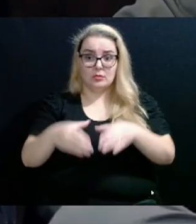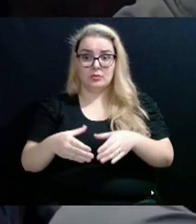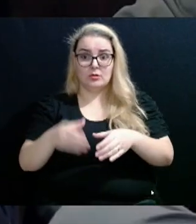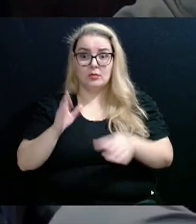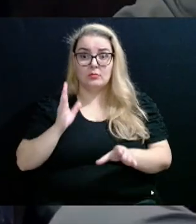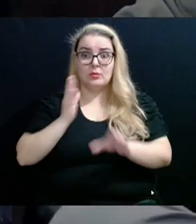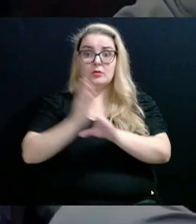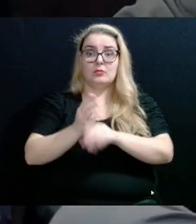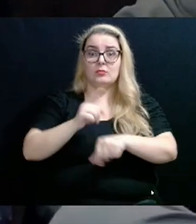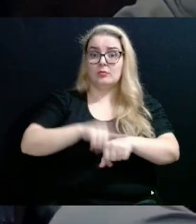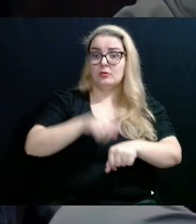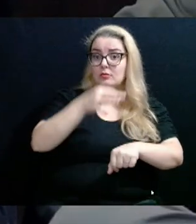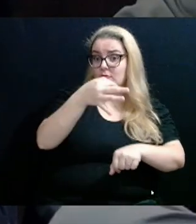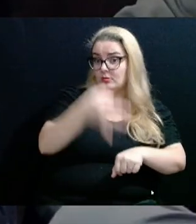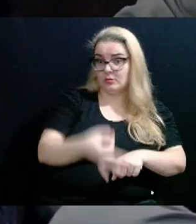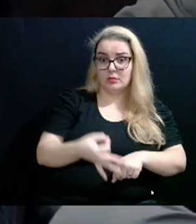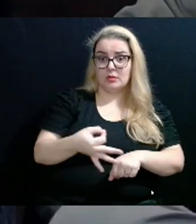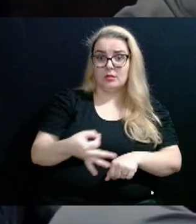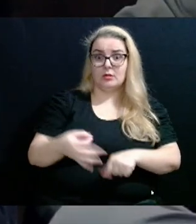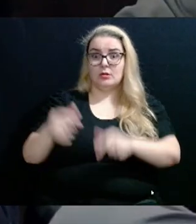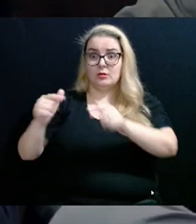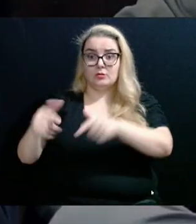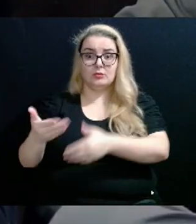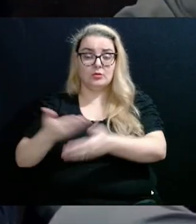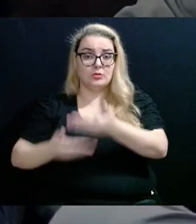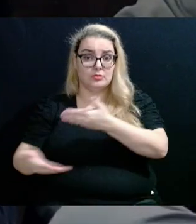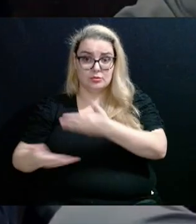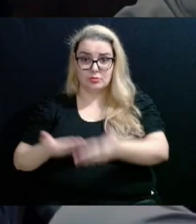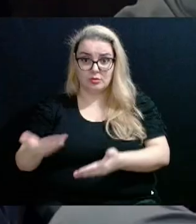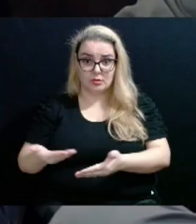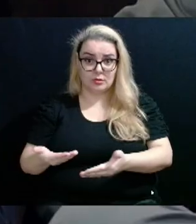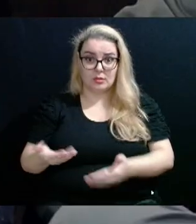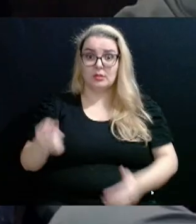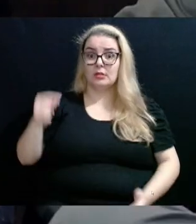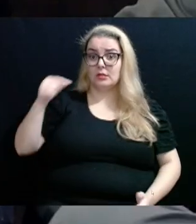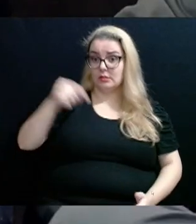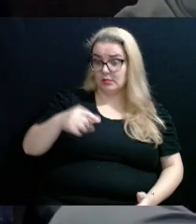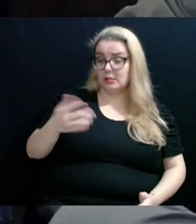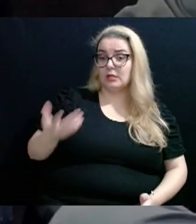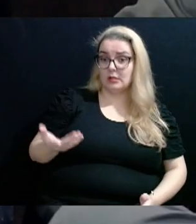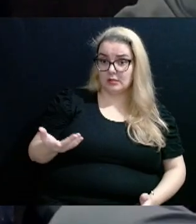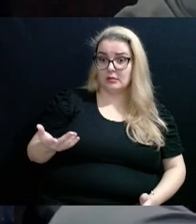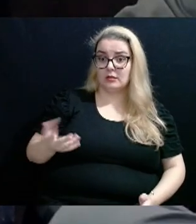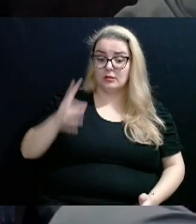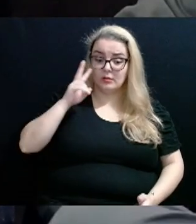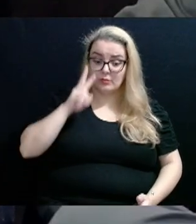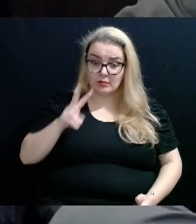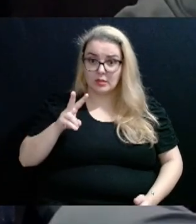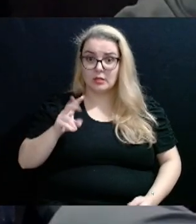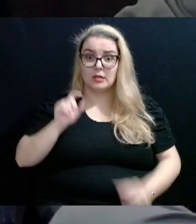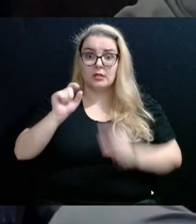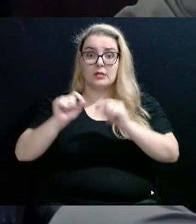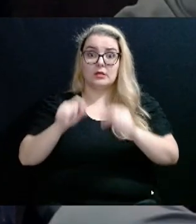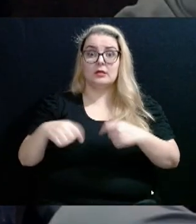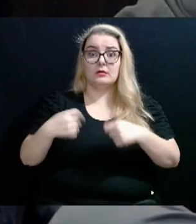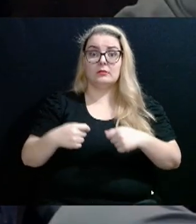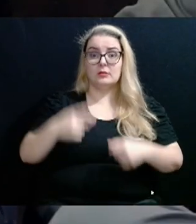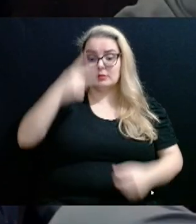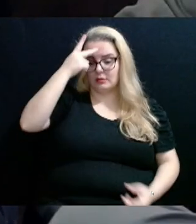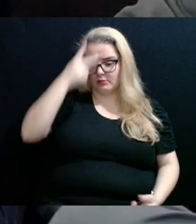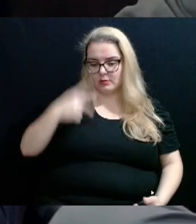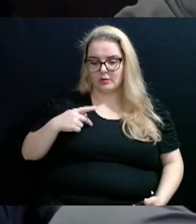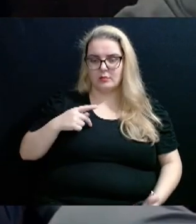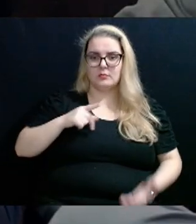de troca. E lá você vê fisicamente quem precisa das suas figurinhas. Só